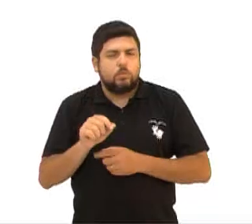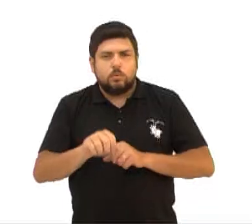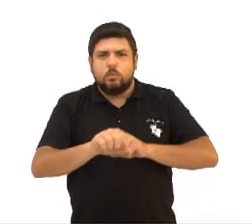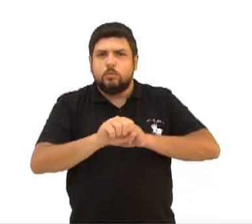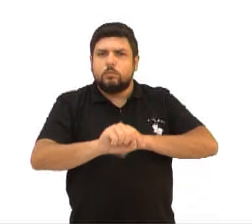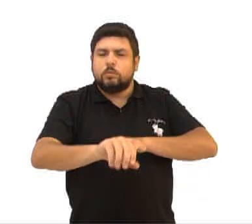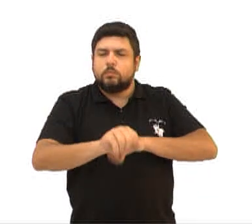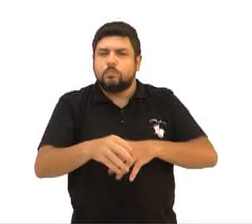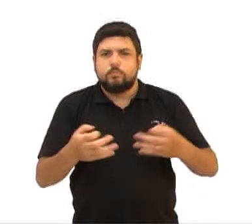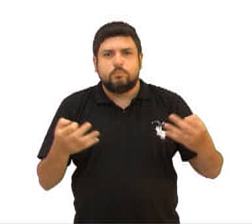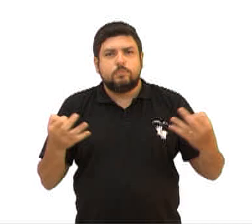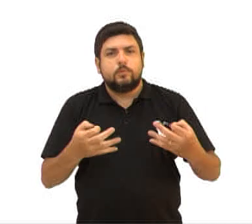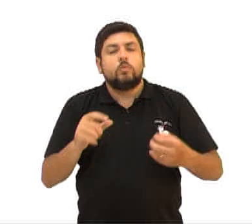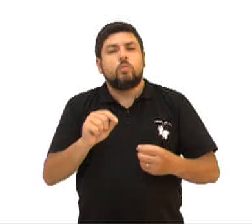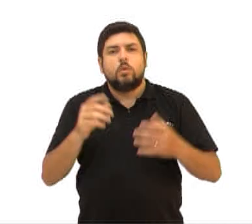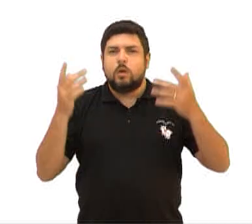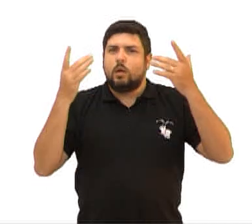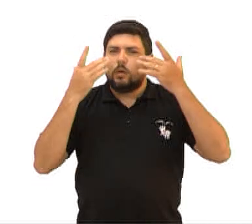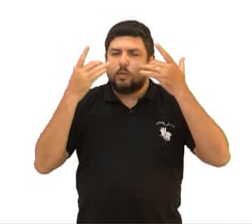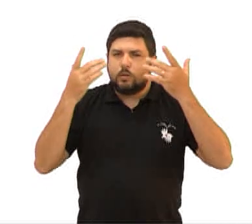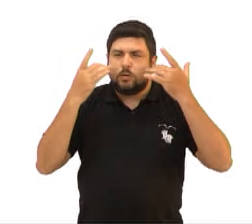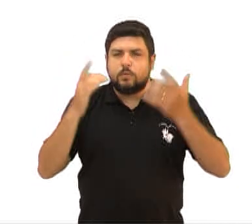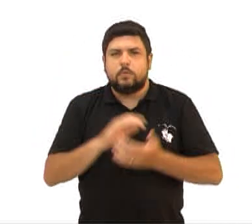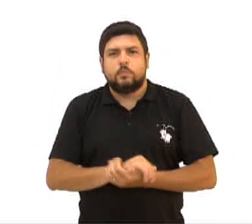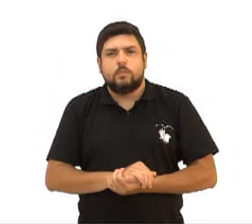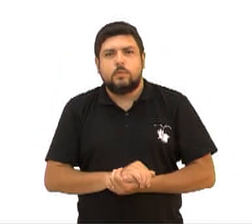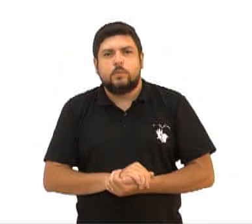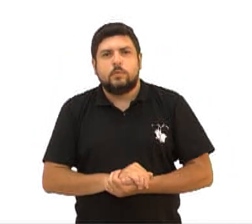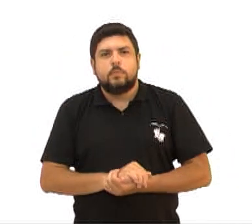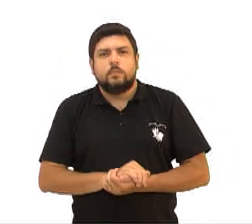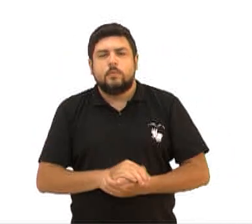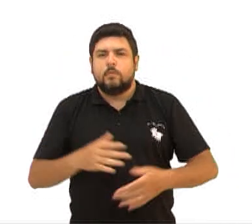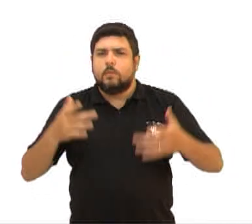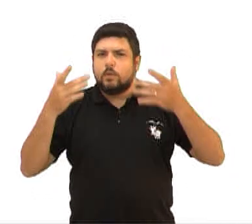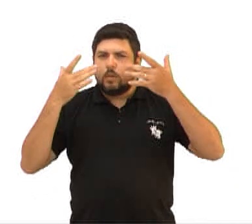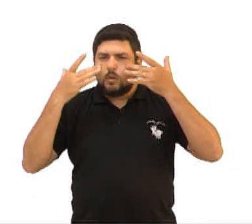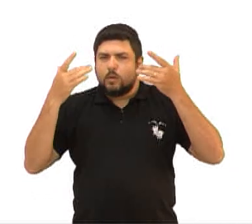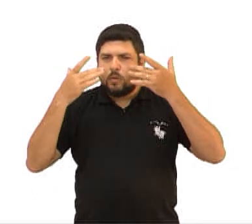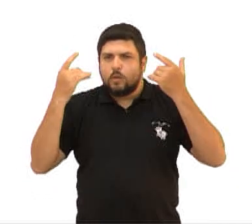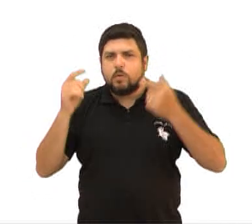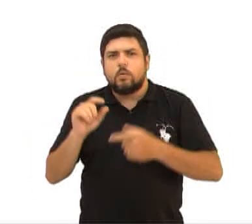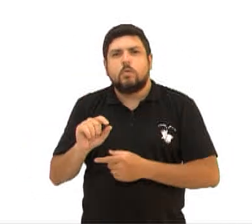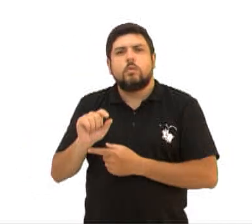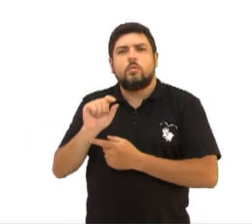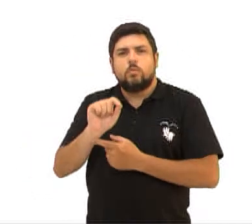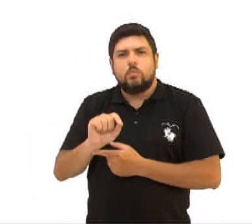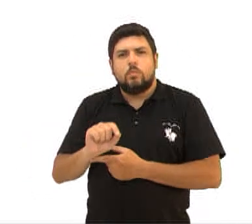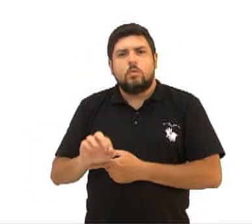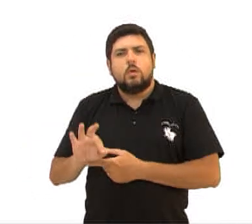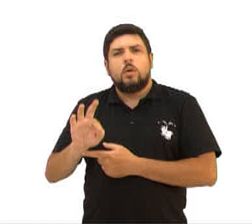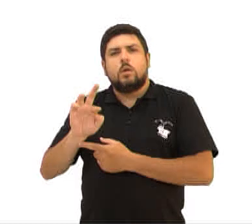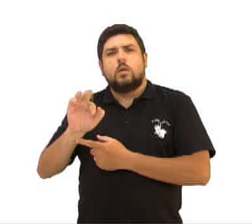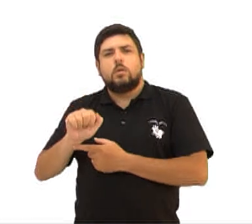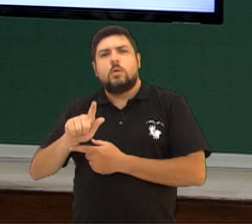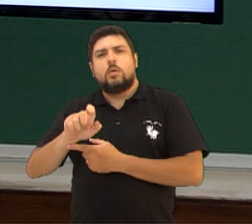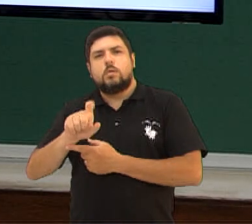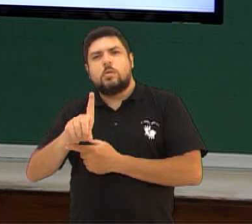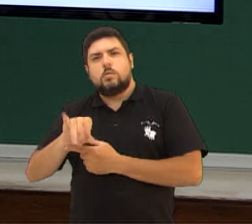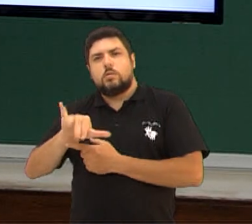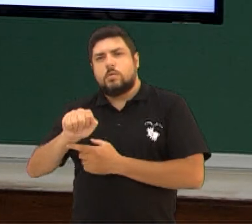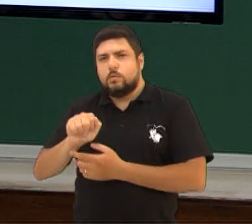excelência, seria o teatro, mais especificamente o teatro da tragédia.